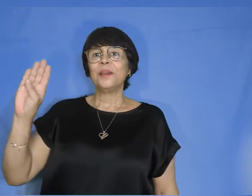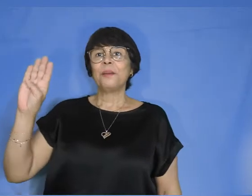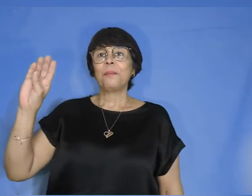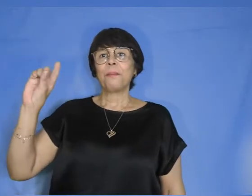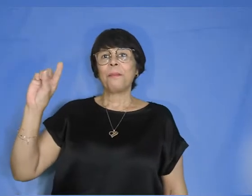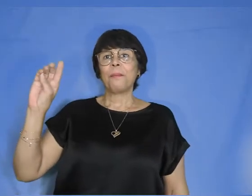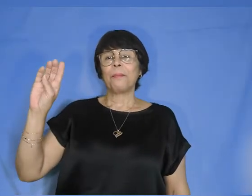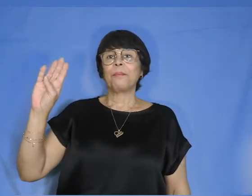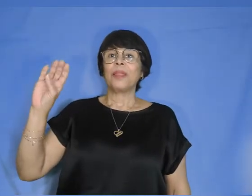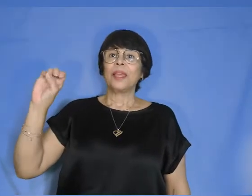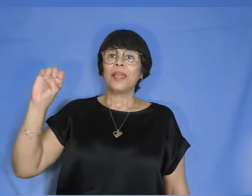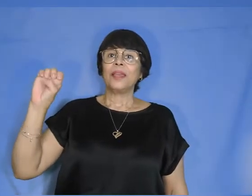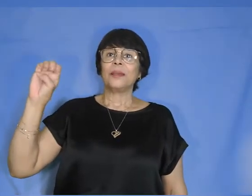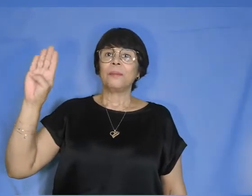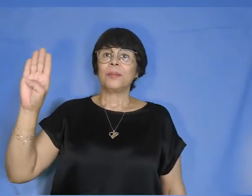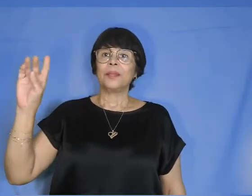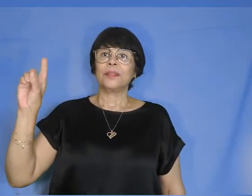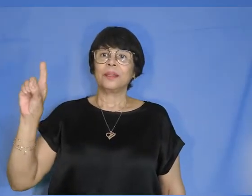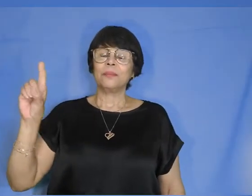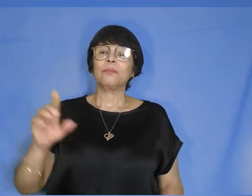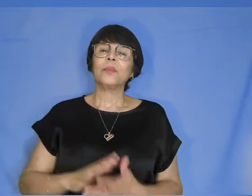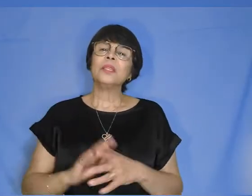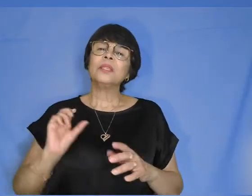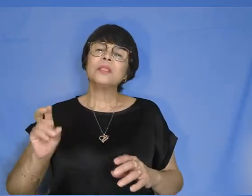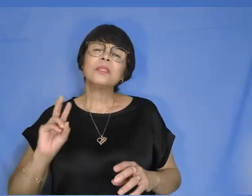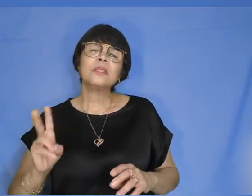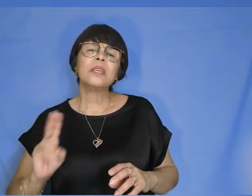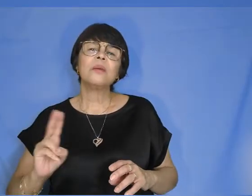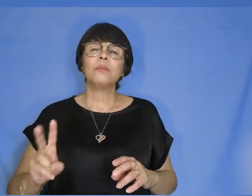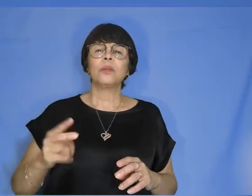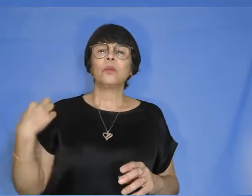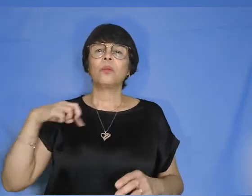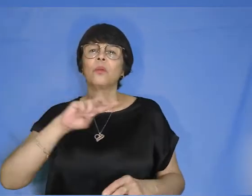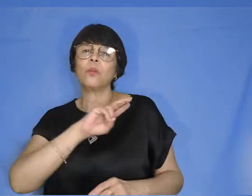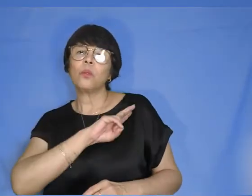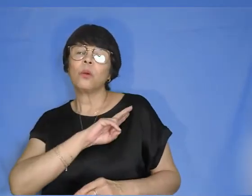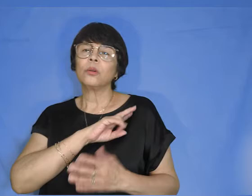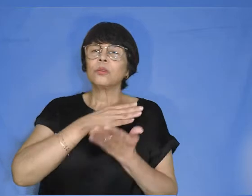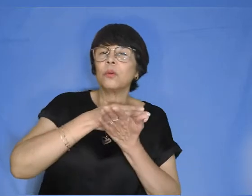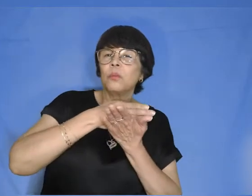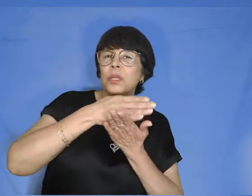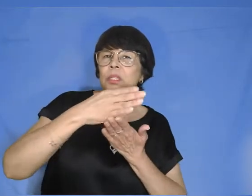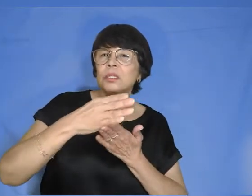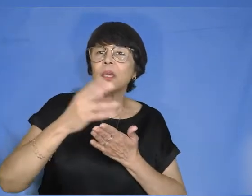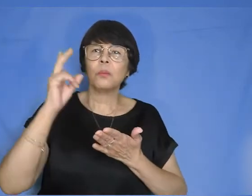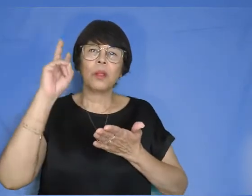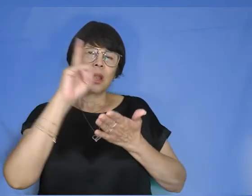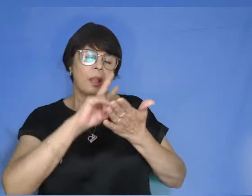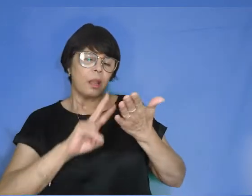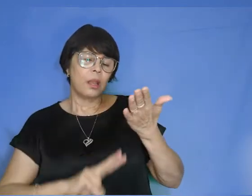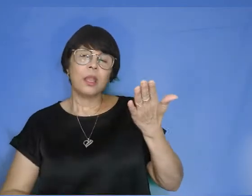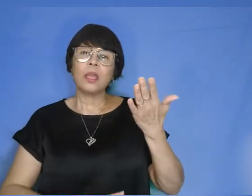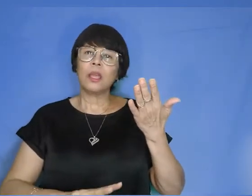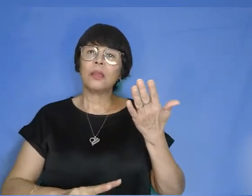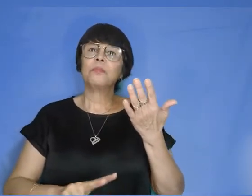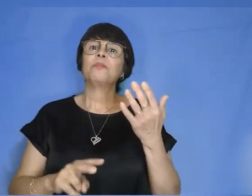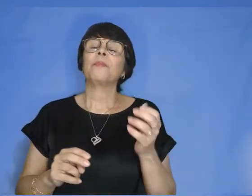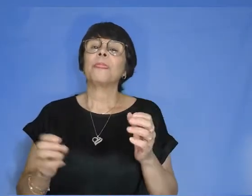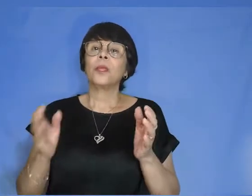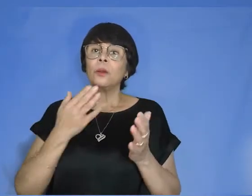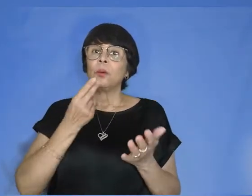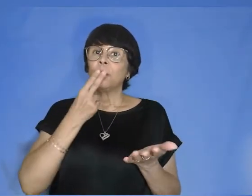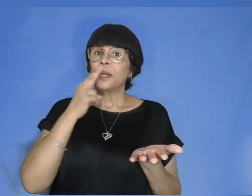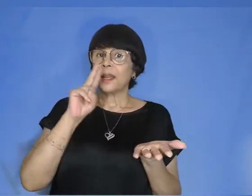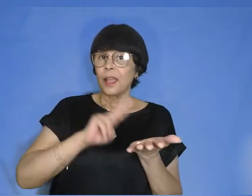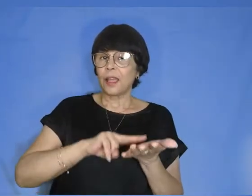iniciar agora na manhã da Escola Dominical uma abertura, como a gente sempre faz no início das aulas. Estou estudando, e vocês têm me acompanhado,